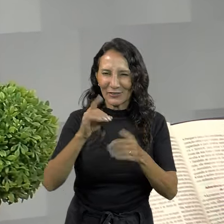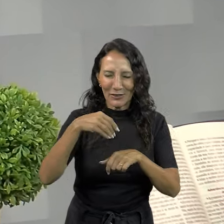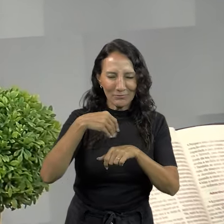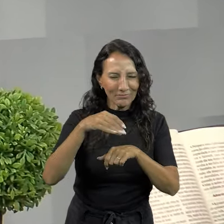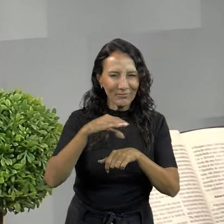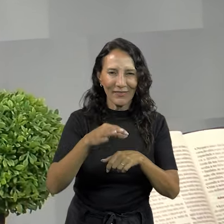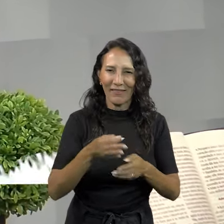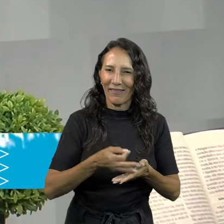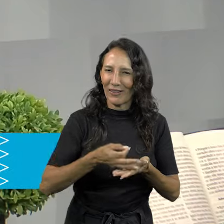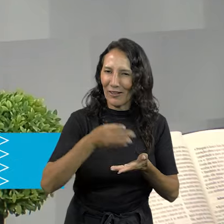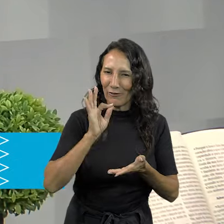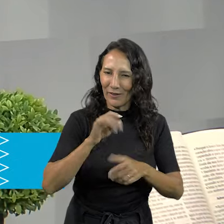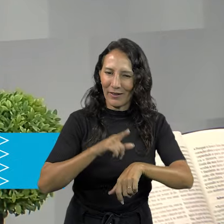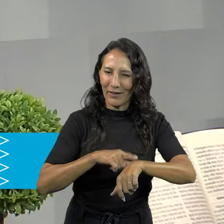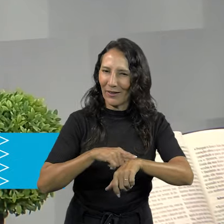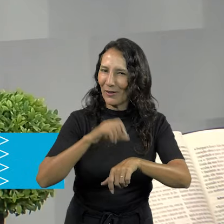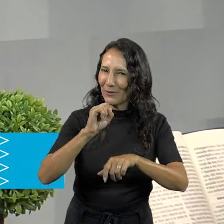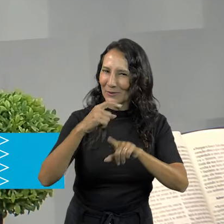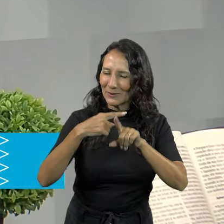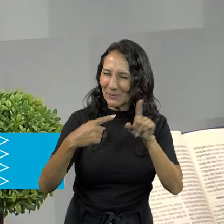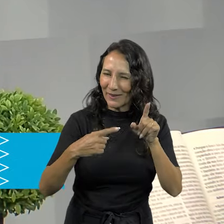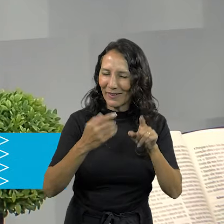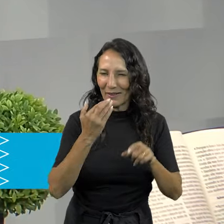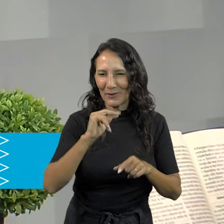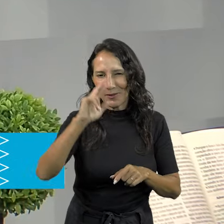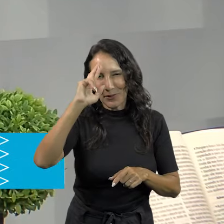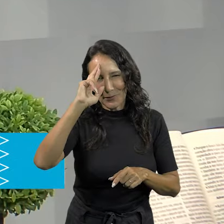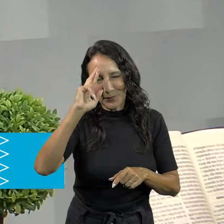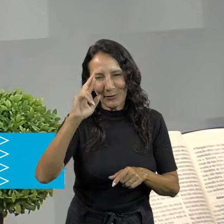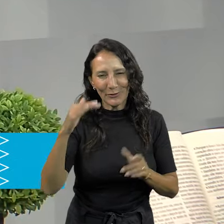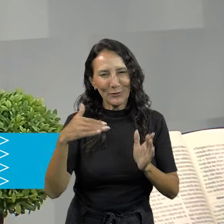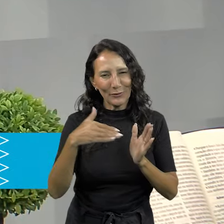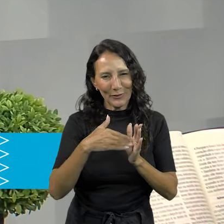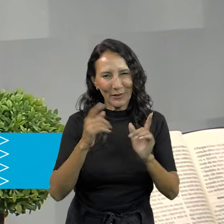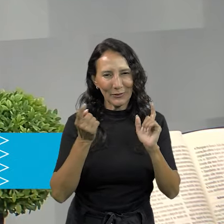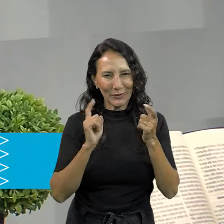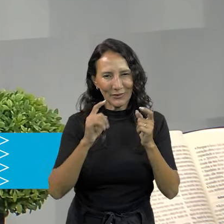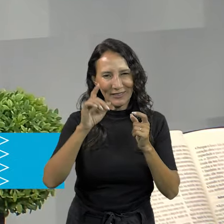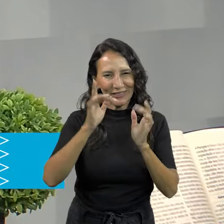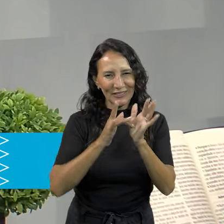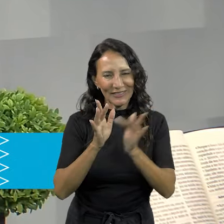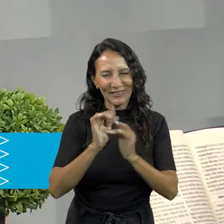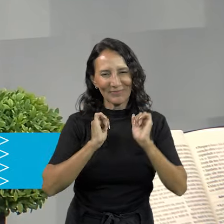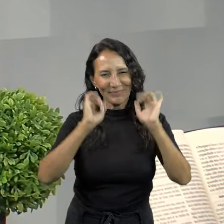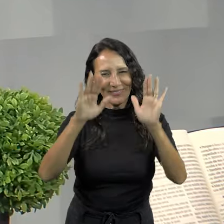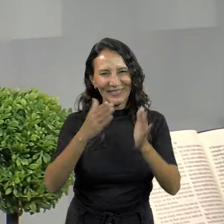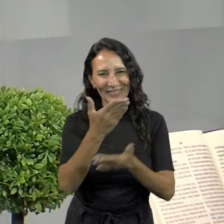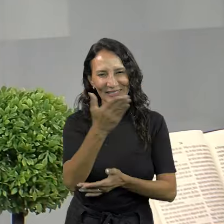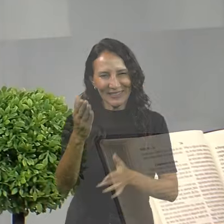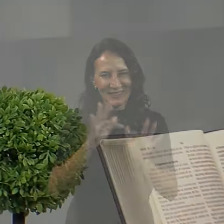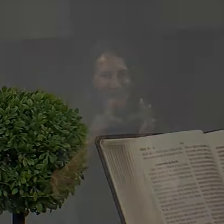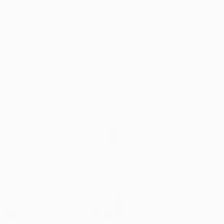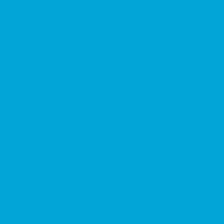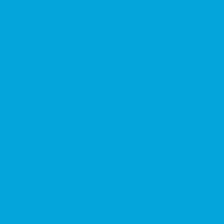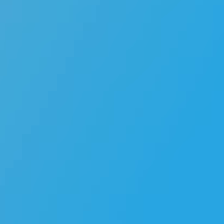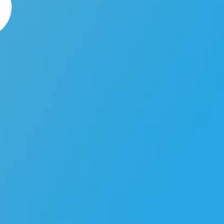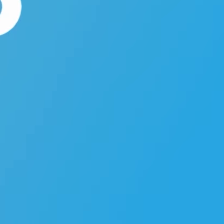café da manhã Que começa às oito e meia E um almoço ao final da reunião Que Jesus abençoe a você e sua família